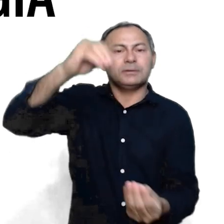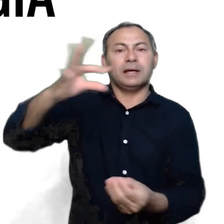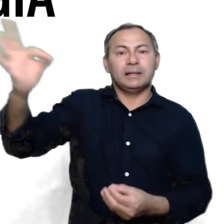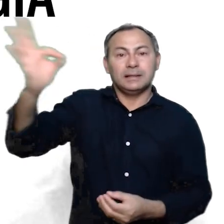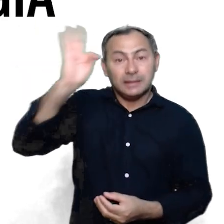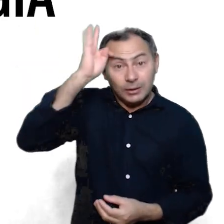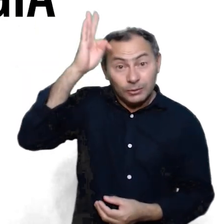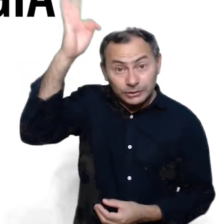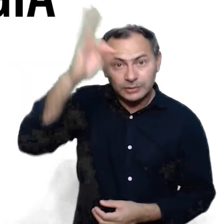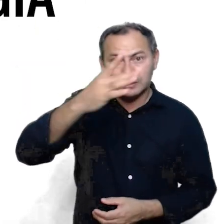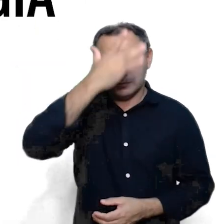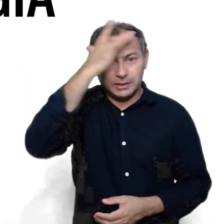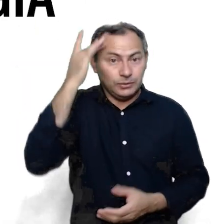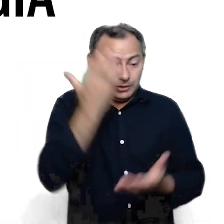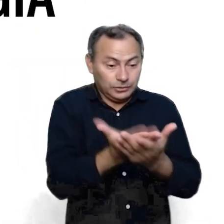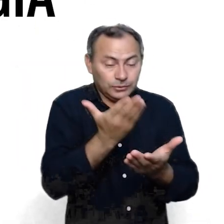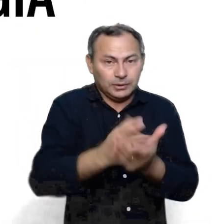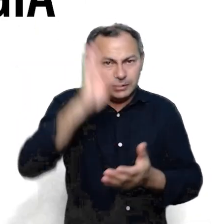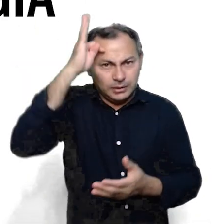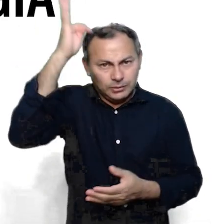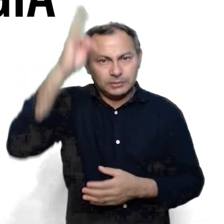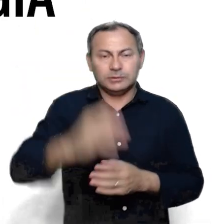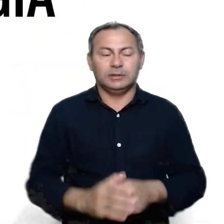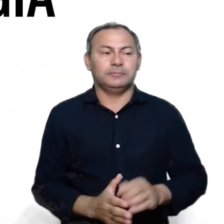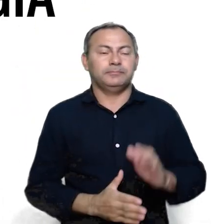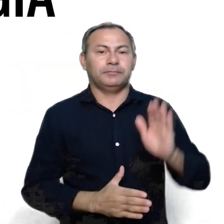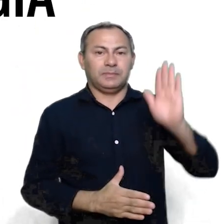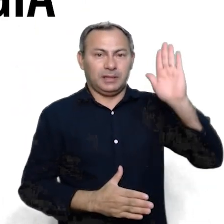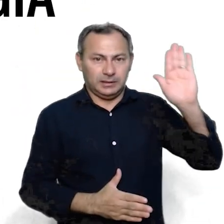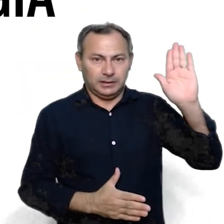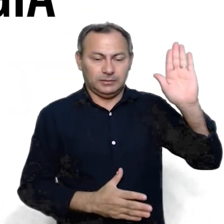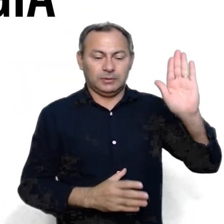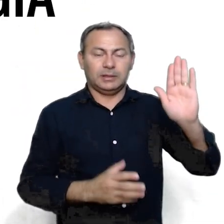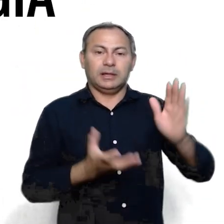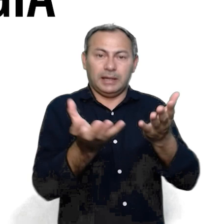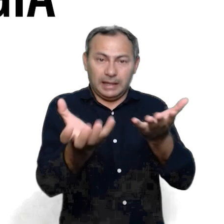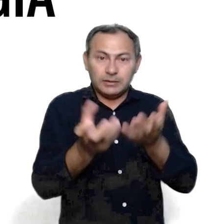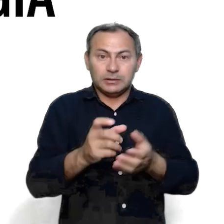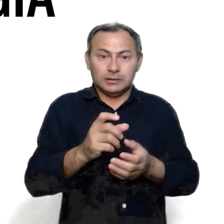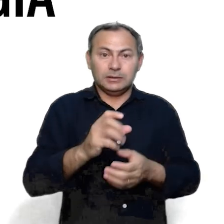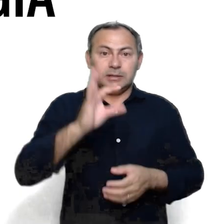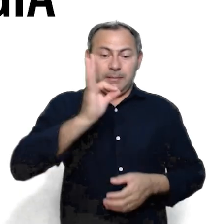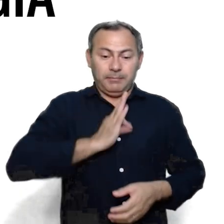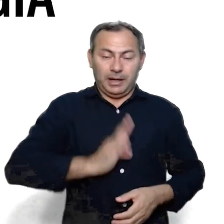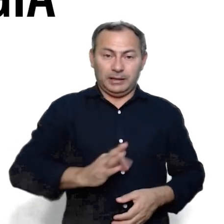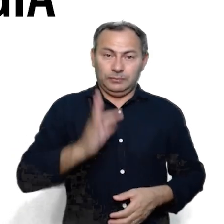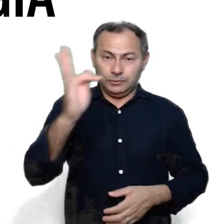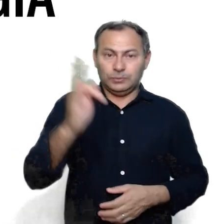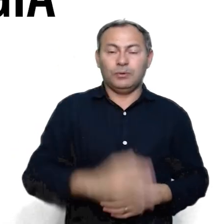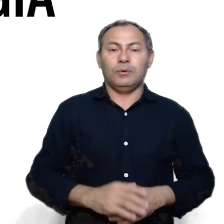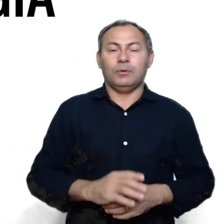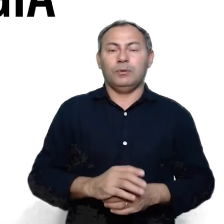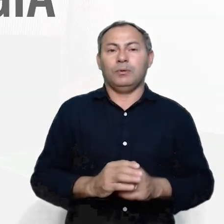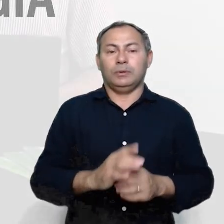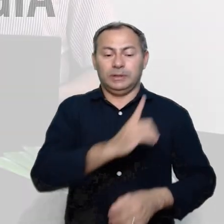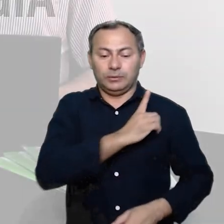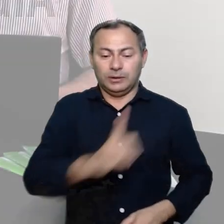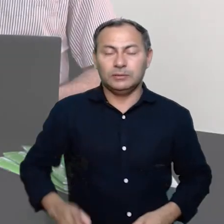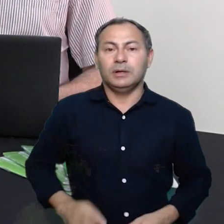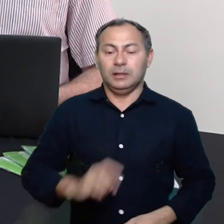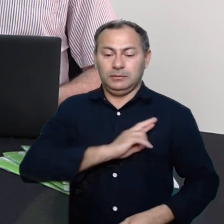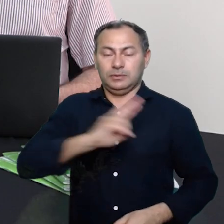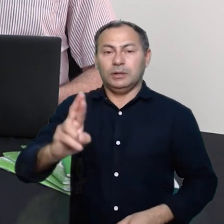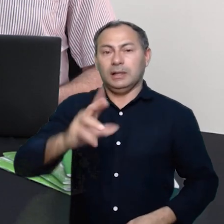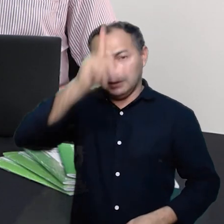os estudantes de teologia, sejam eles candidatos, né, ao sacerdócio, ao diaconato, religiosos,